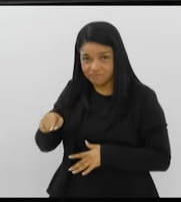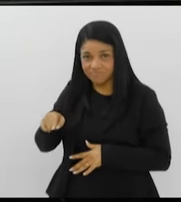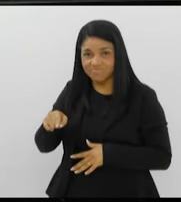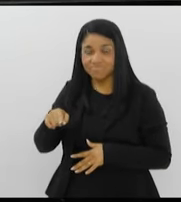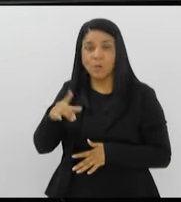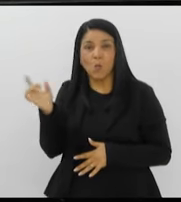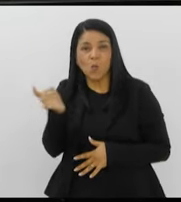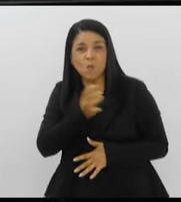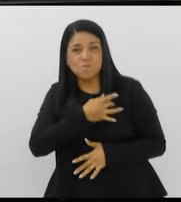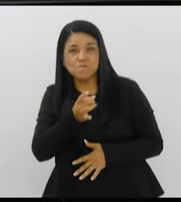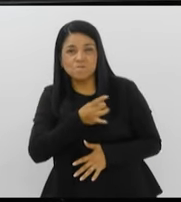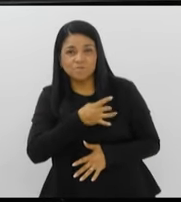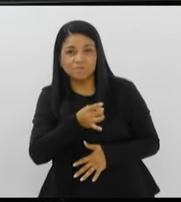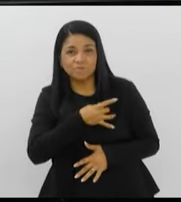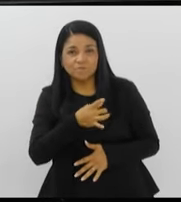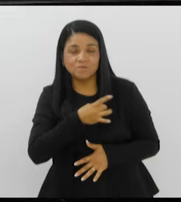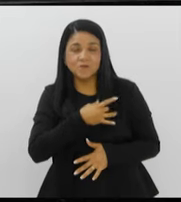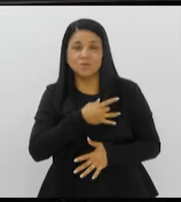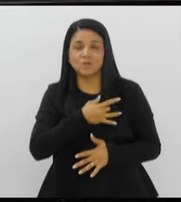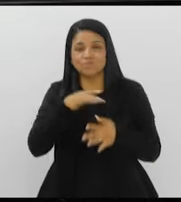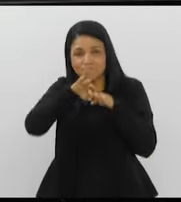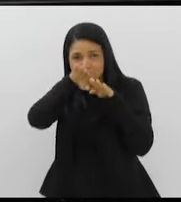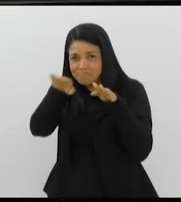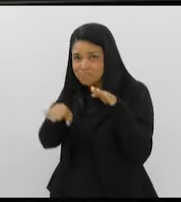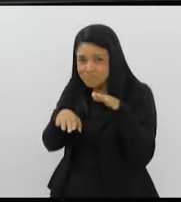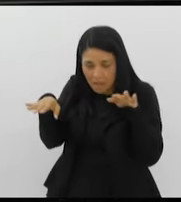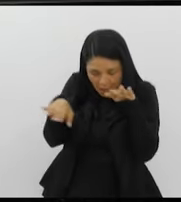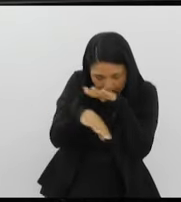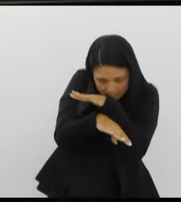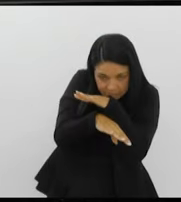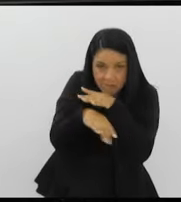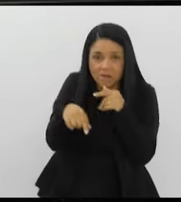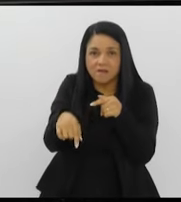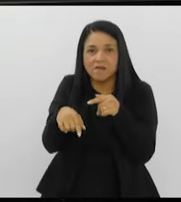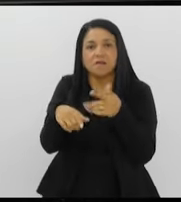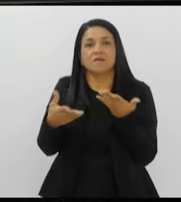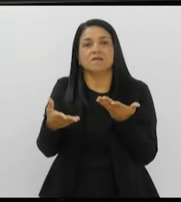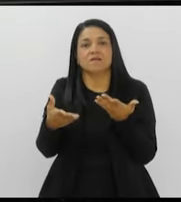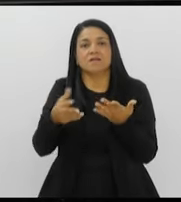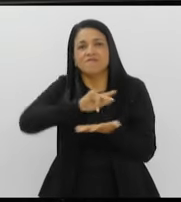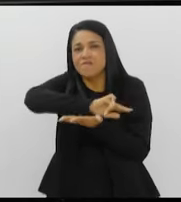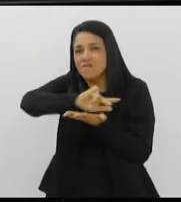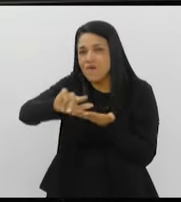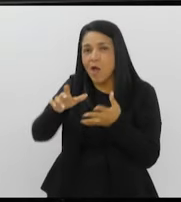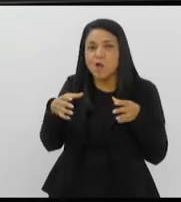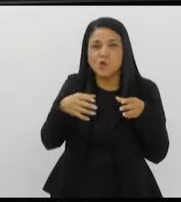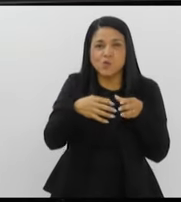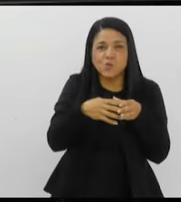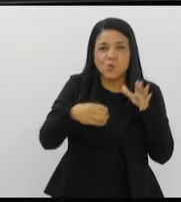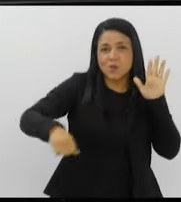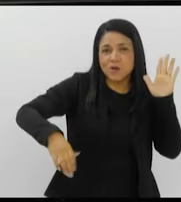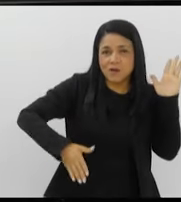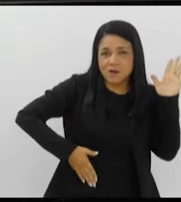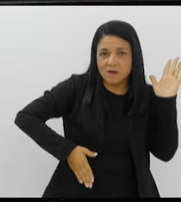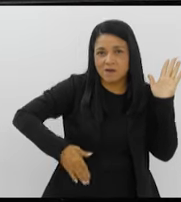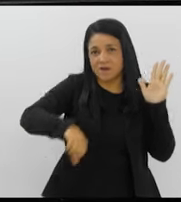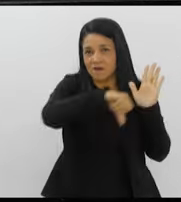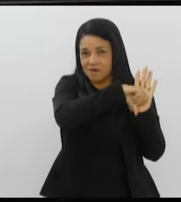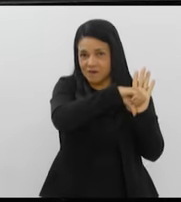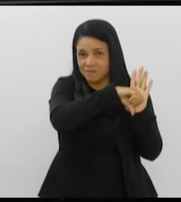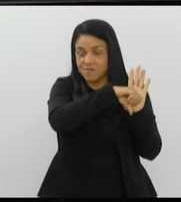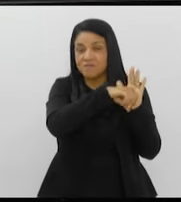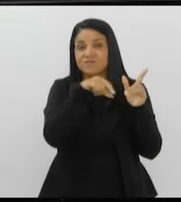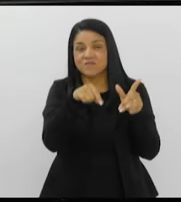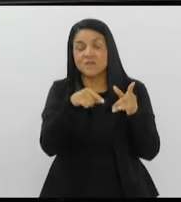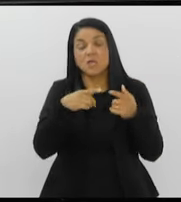aterrorizado, você que vive subjugado por as mais diferentes facções, eu quero dizer que eu estou ao